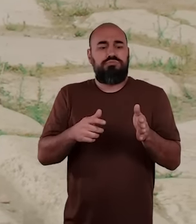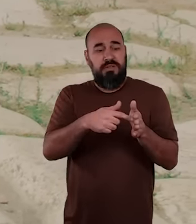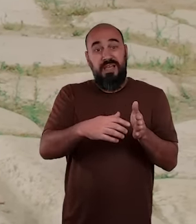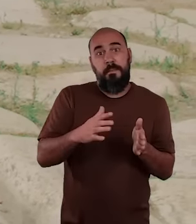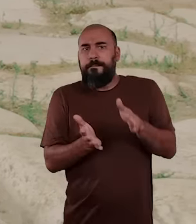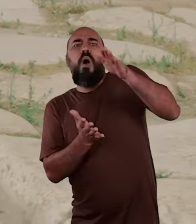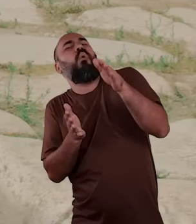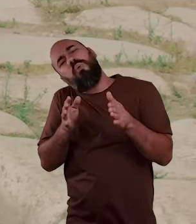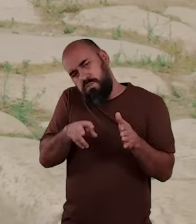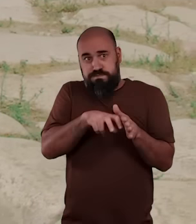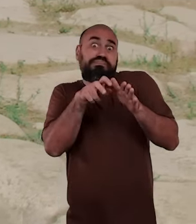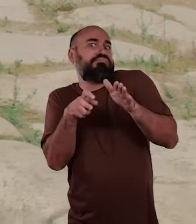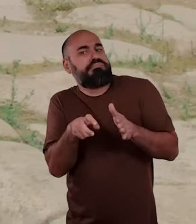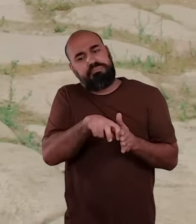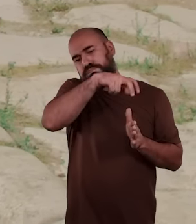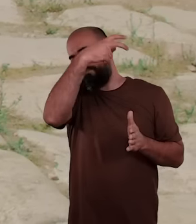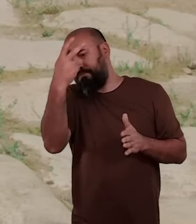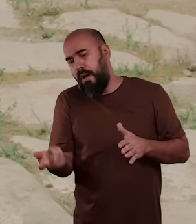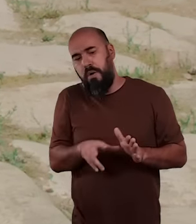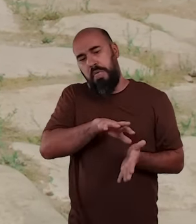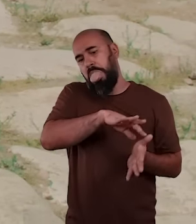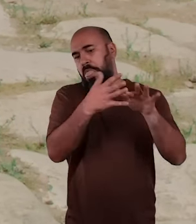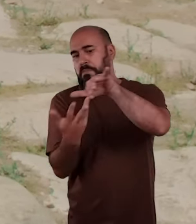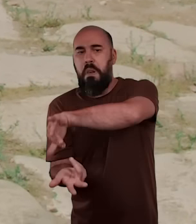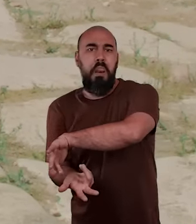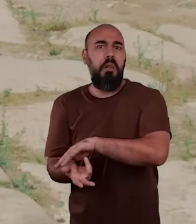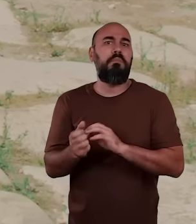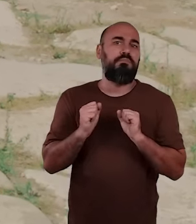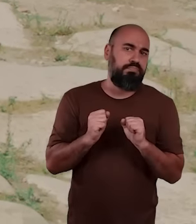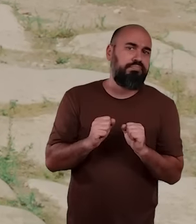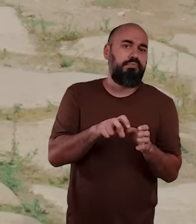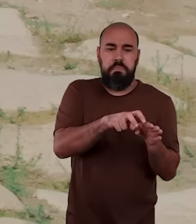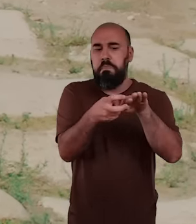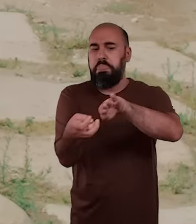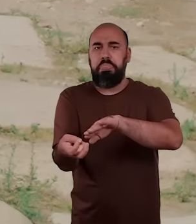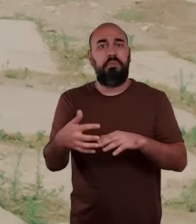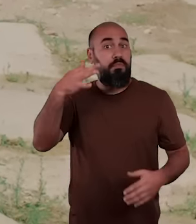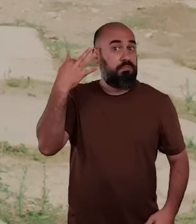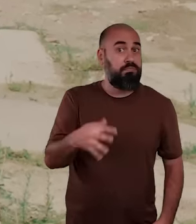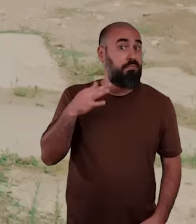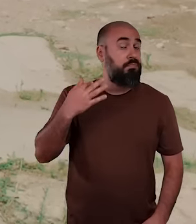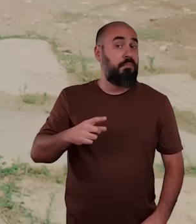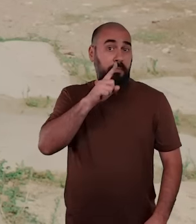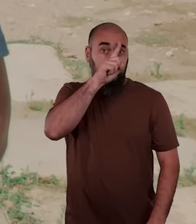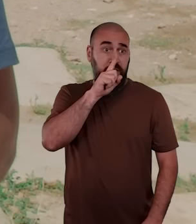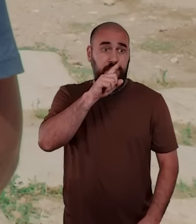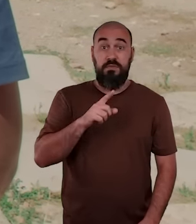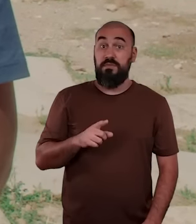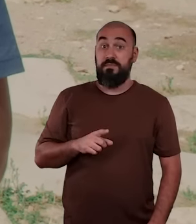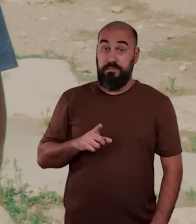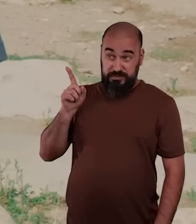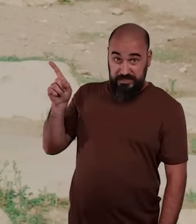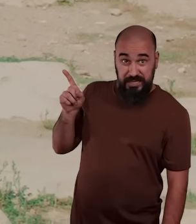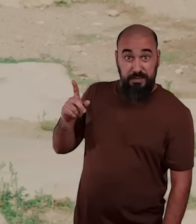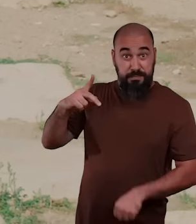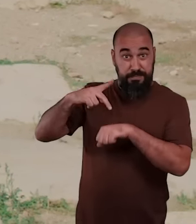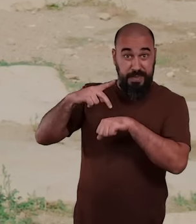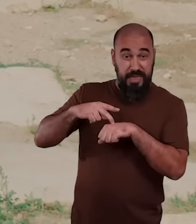batendo nessa pedra poderia provocar um acidente talvez até fatal. Os judeus chamavam esse tipo de pedra